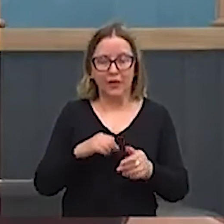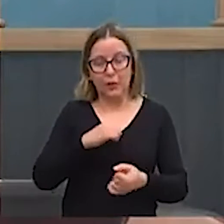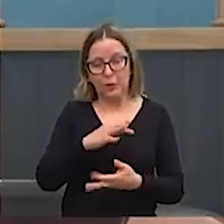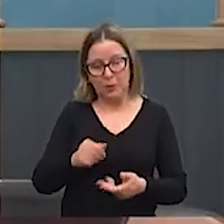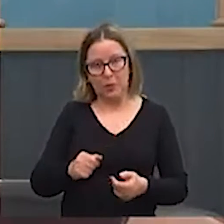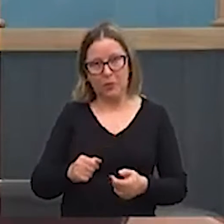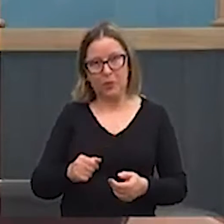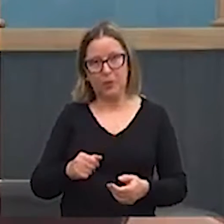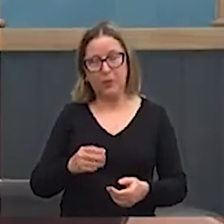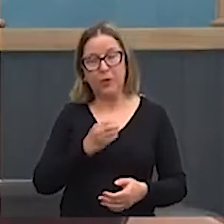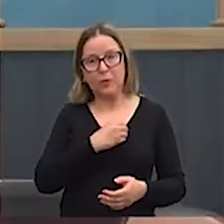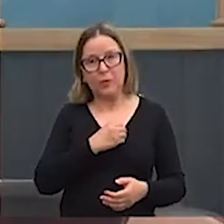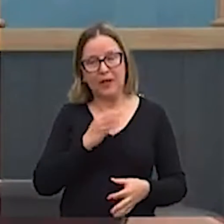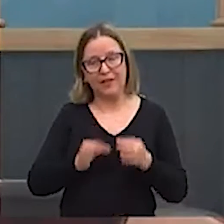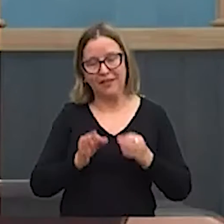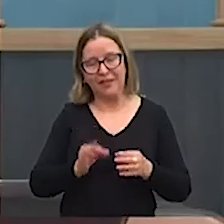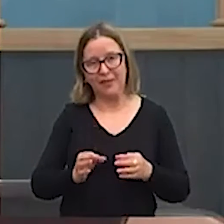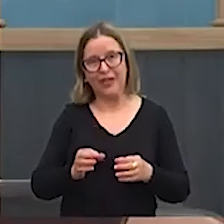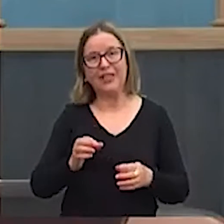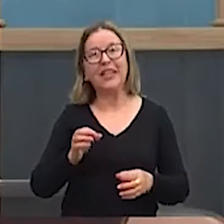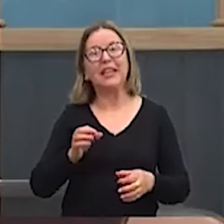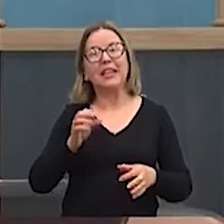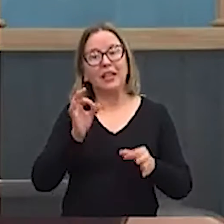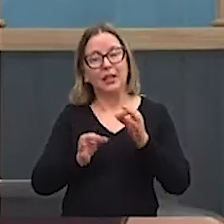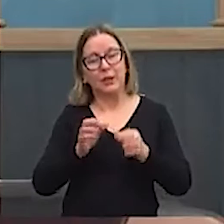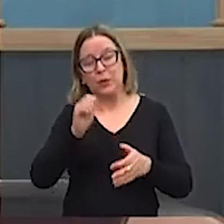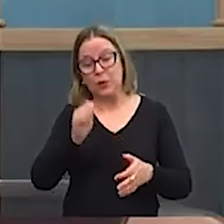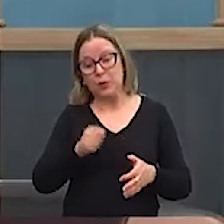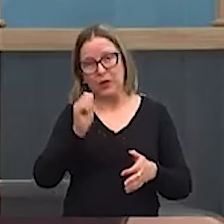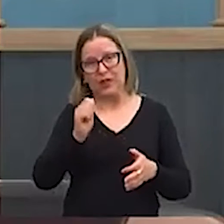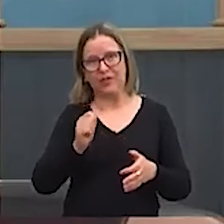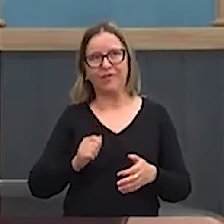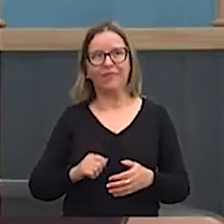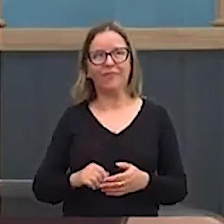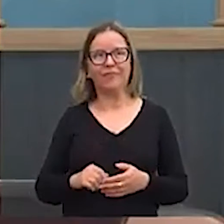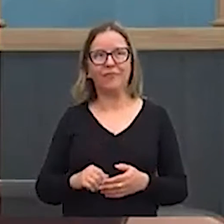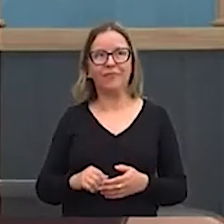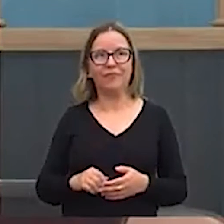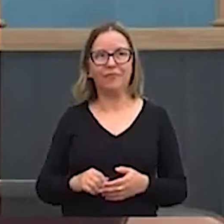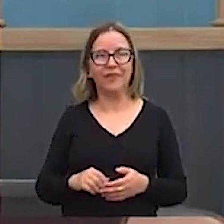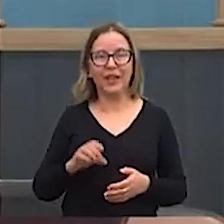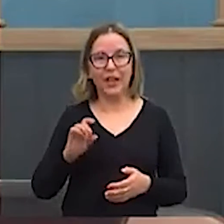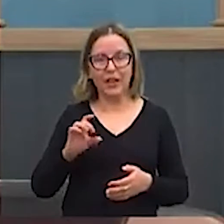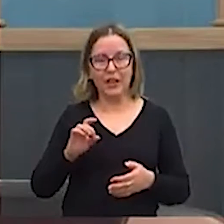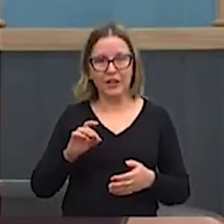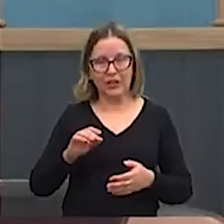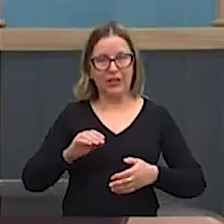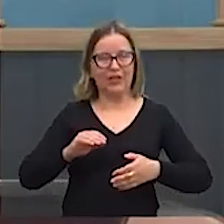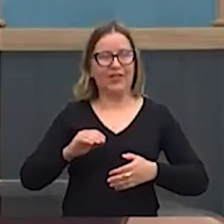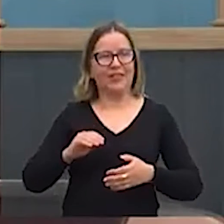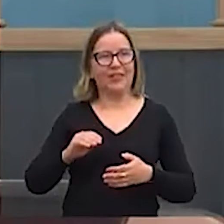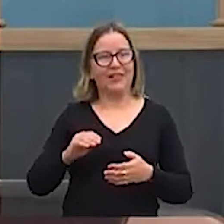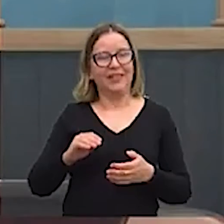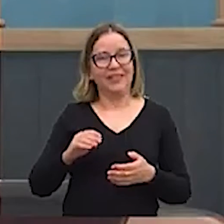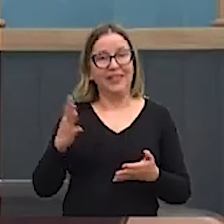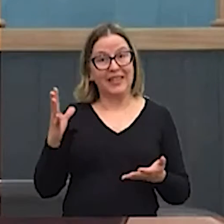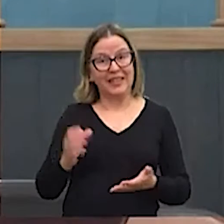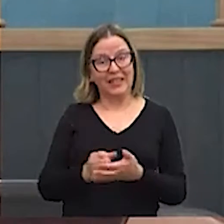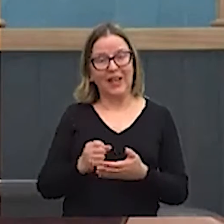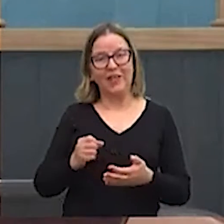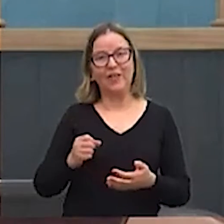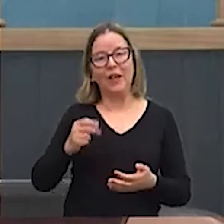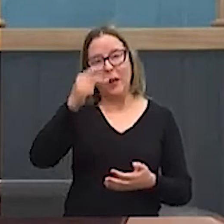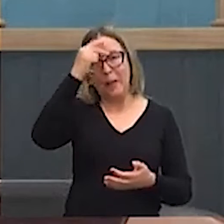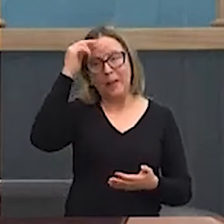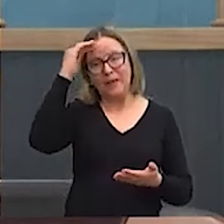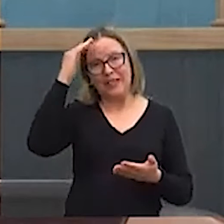Só será salvo quem crê. Só crerá quem for convencido pelo Espírito Santo. Só será convencido pelo Espírito Santo